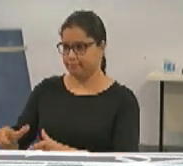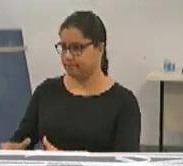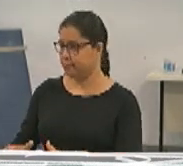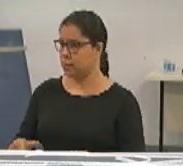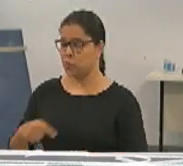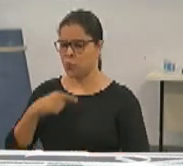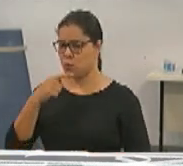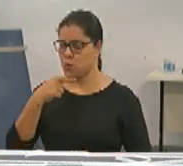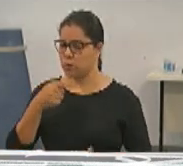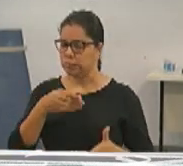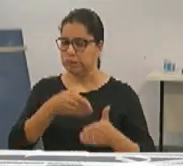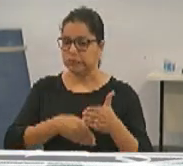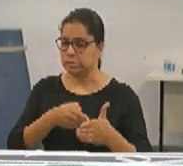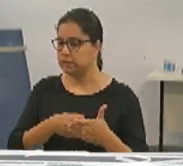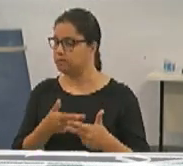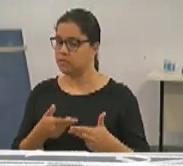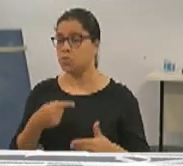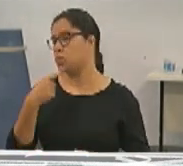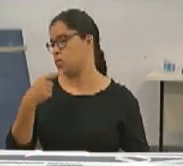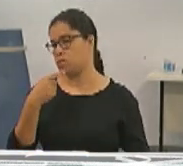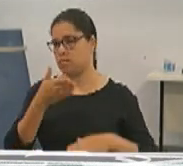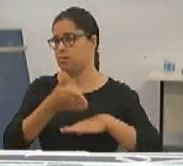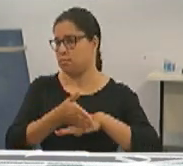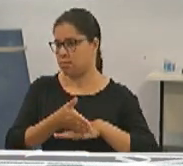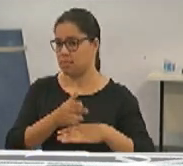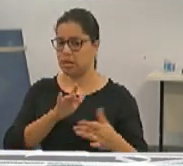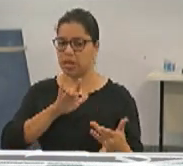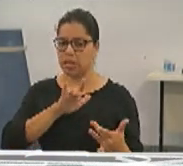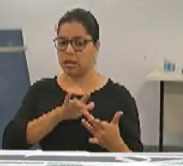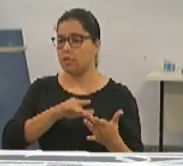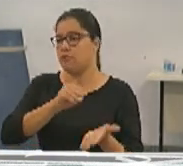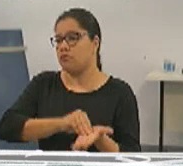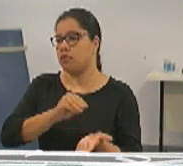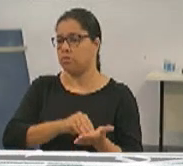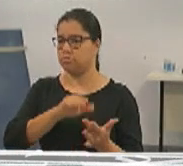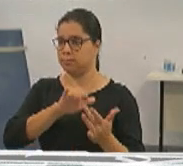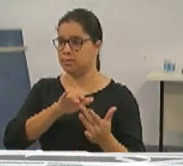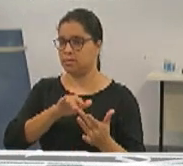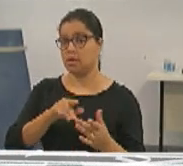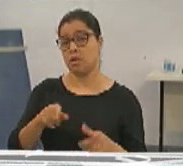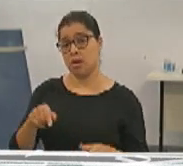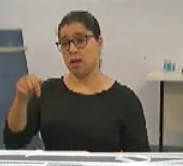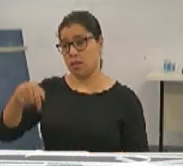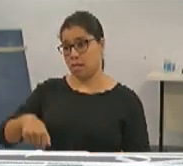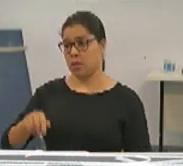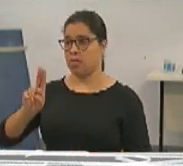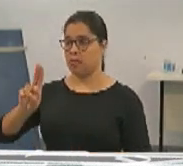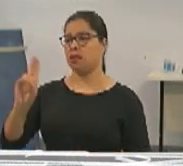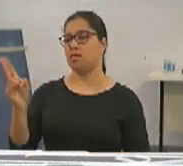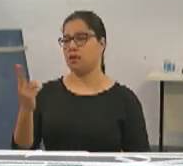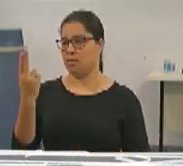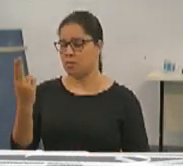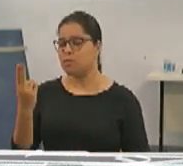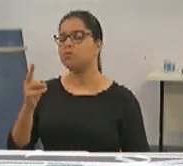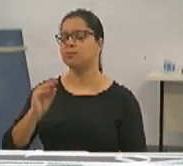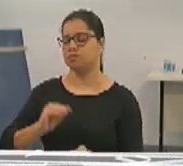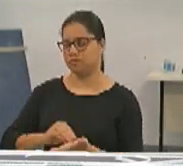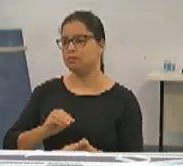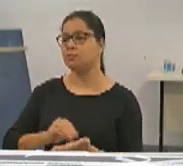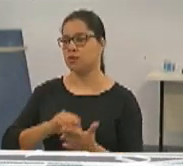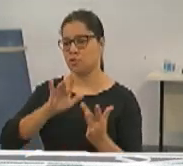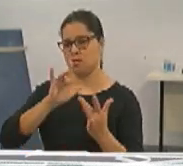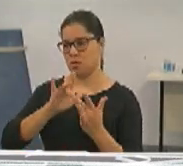muito contato, e dentre eles foi justamente o Hospital Universitário, né? Porque dessa forma foi determinado